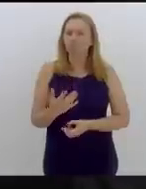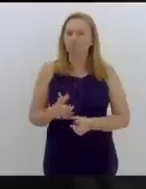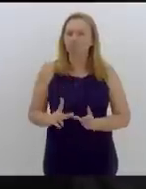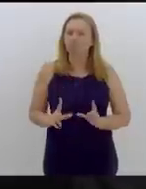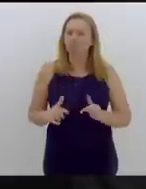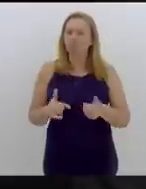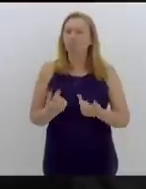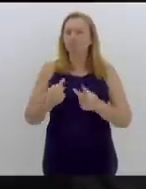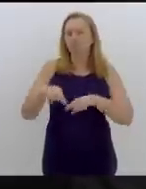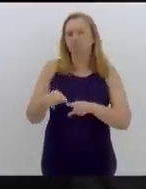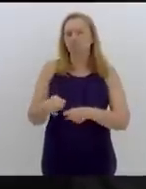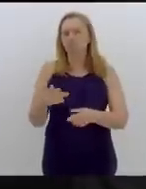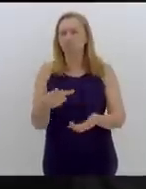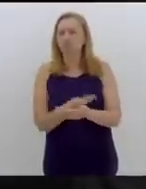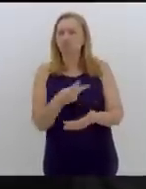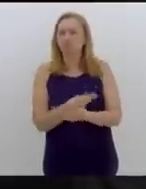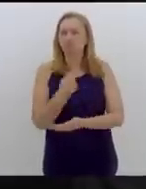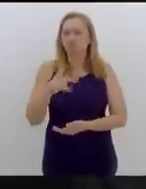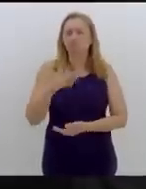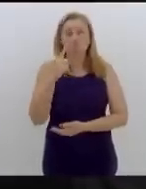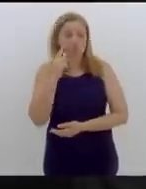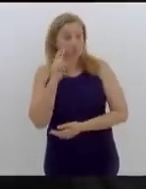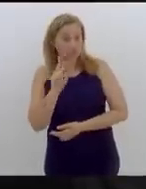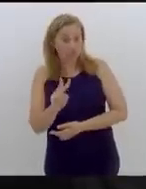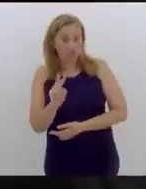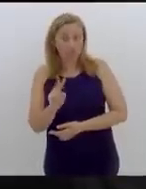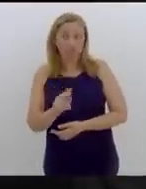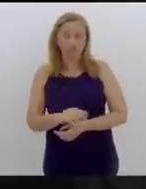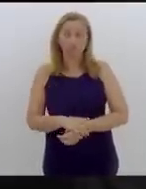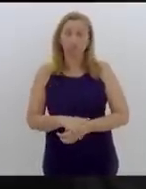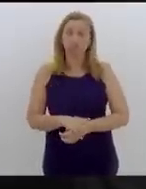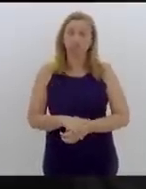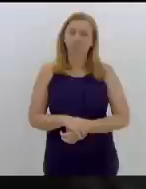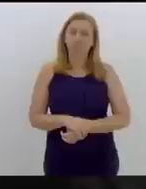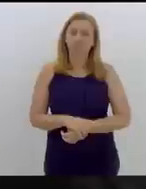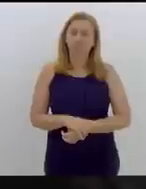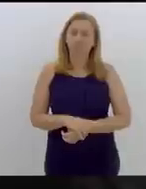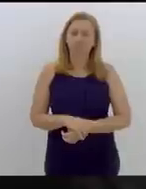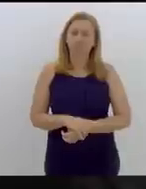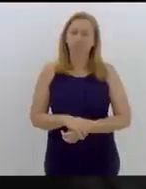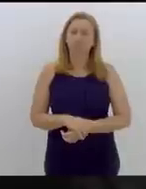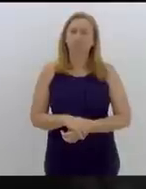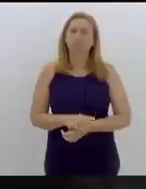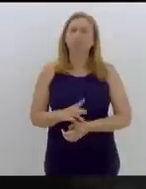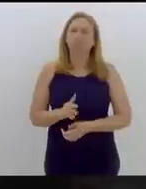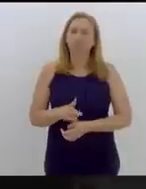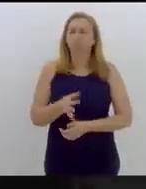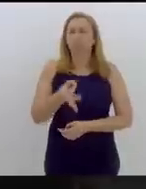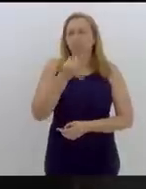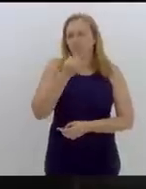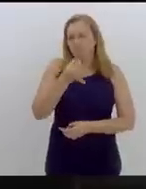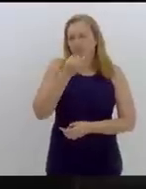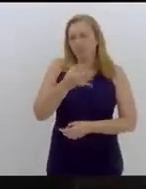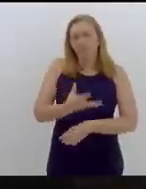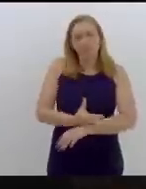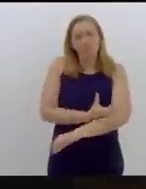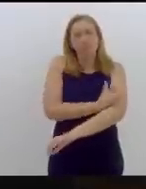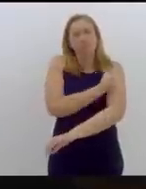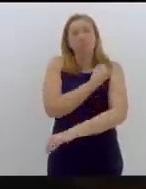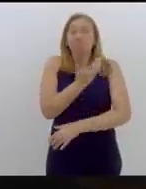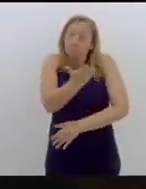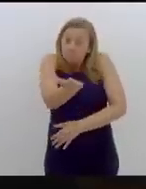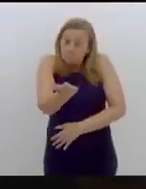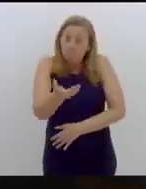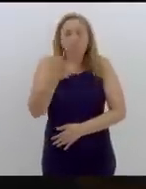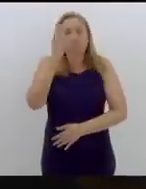seu erro o que a gente vê na maioria na integralidade dos casos são depoimentos emocionados como